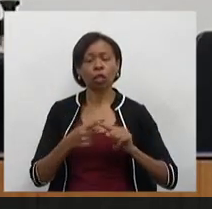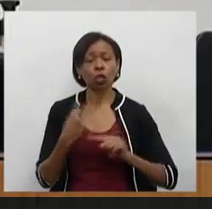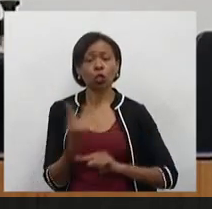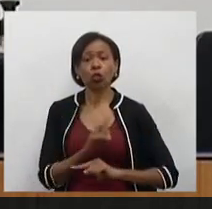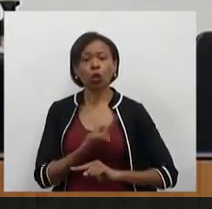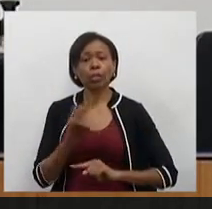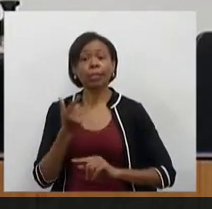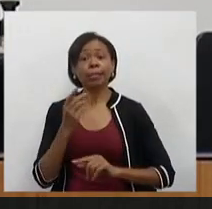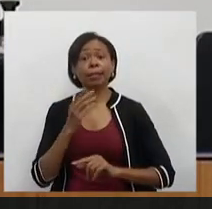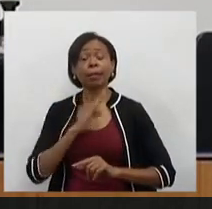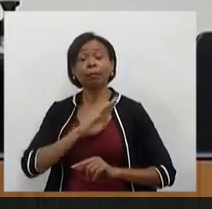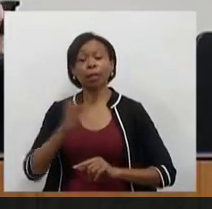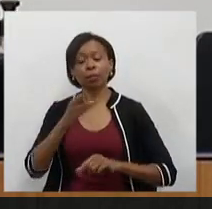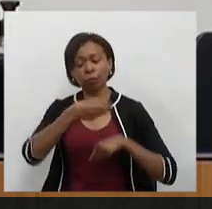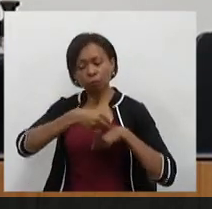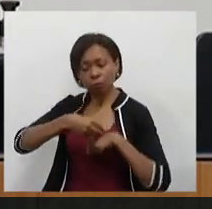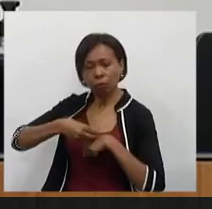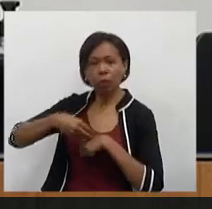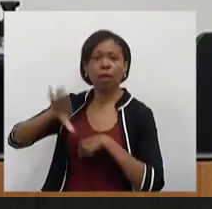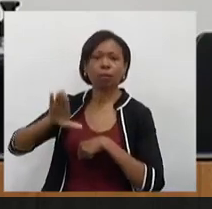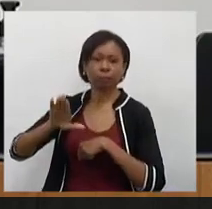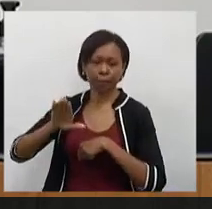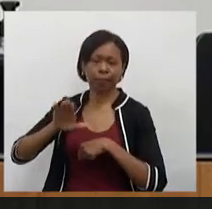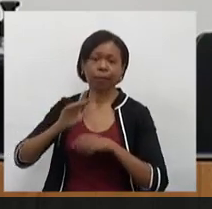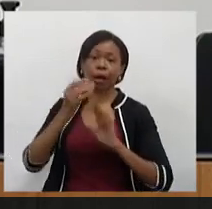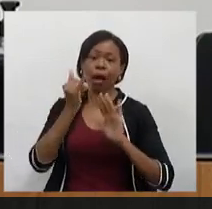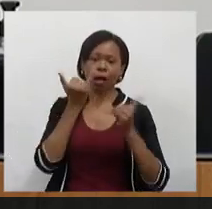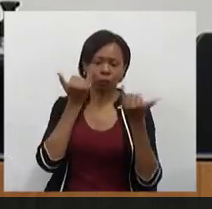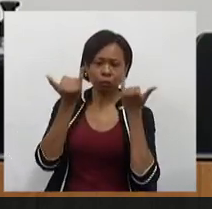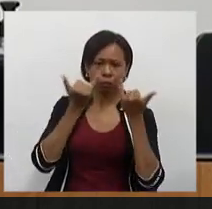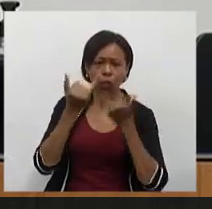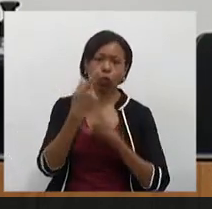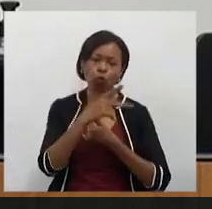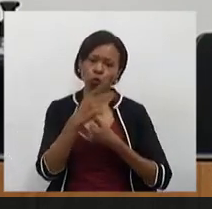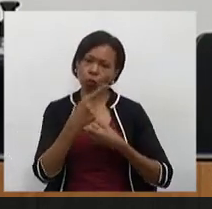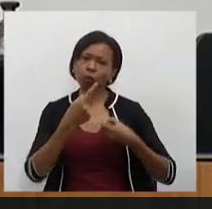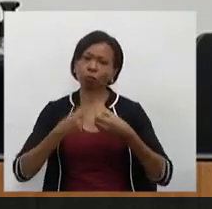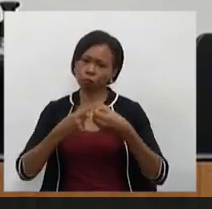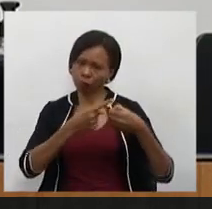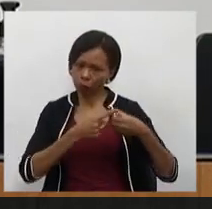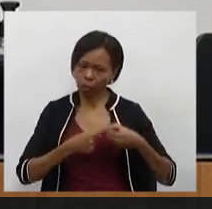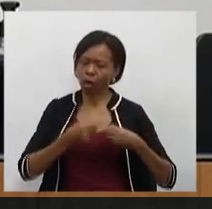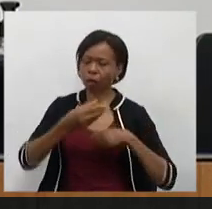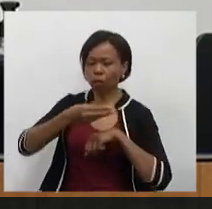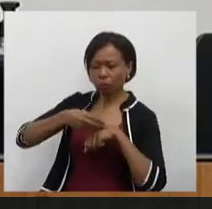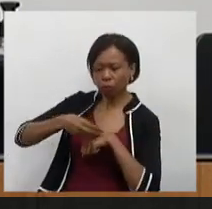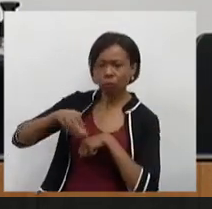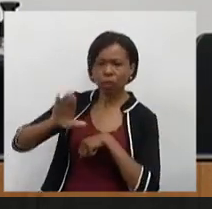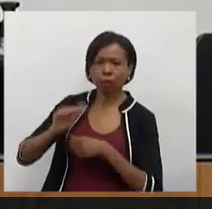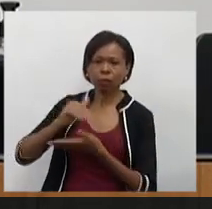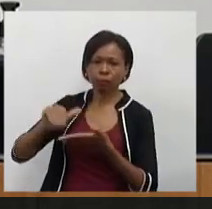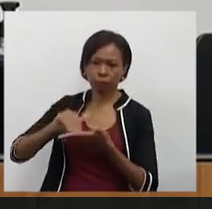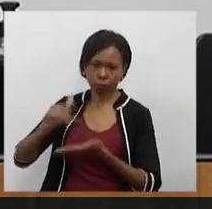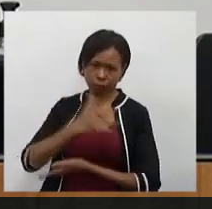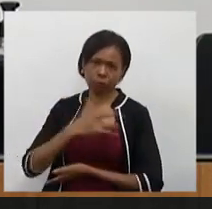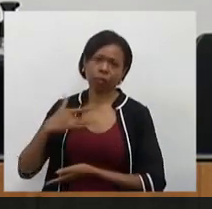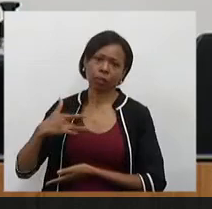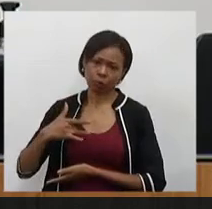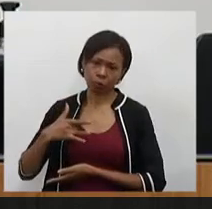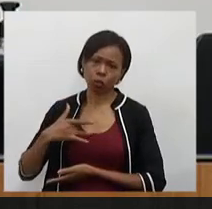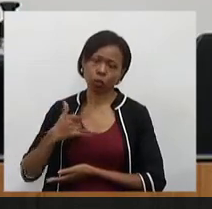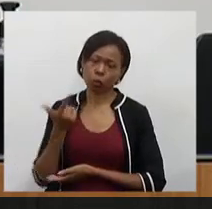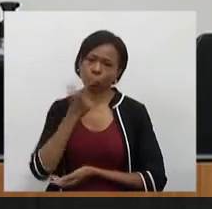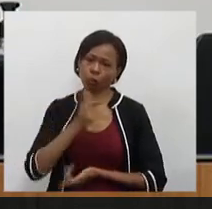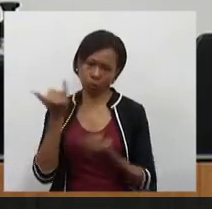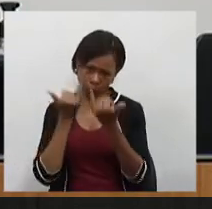iremos passar as informações dos municípios que vocês representam, tá? Para a Secretaria de Saúde ter esses dados.